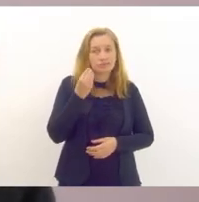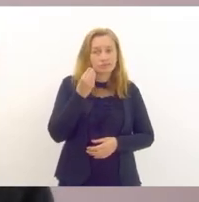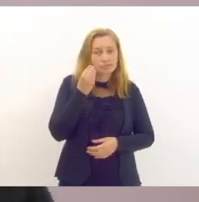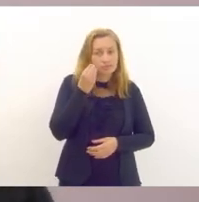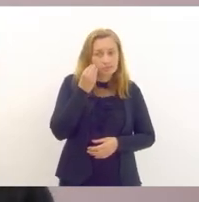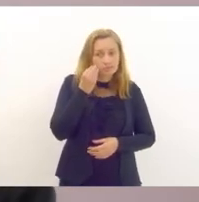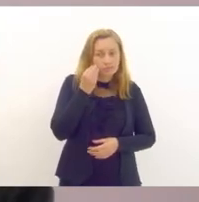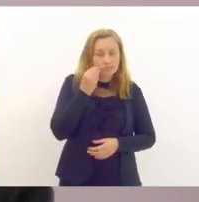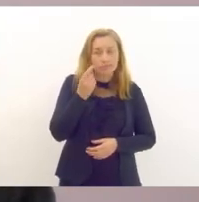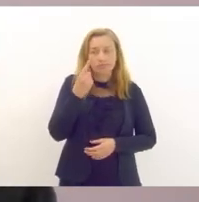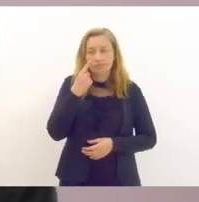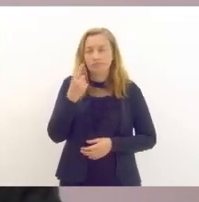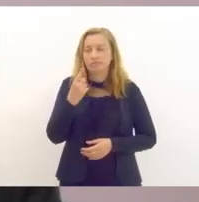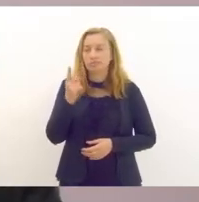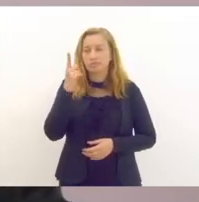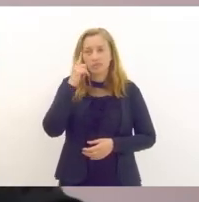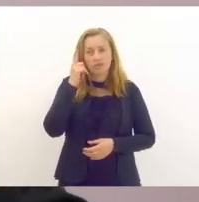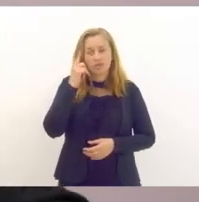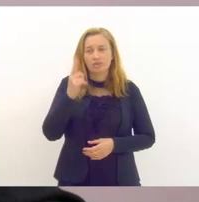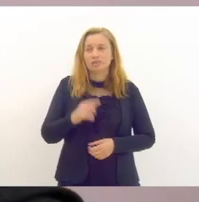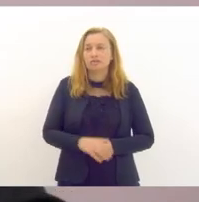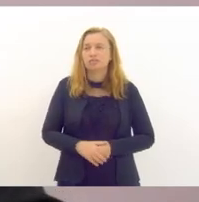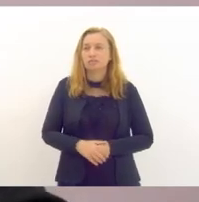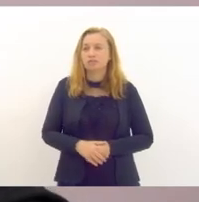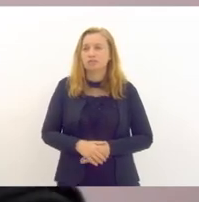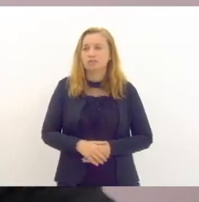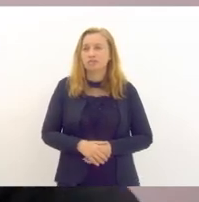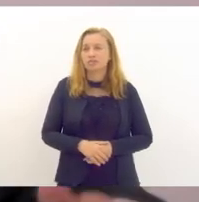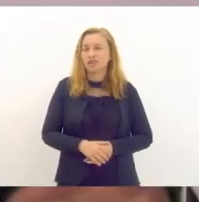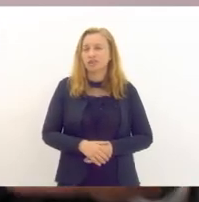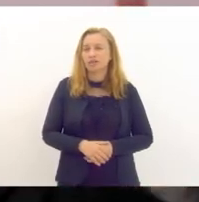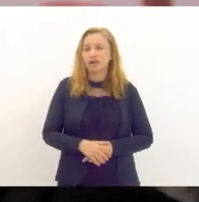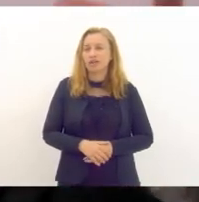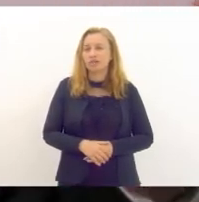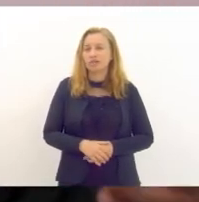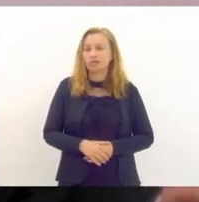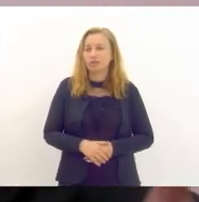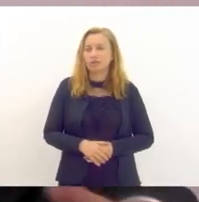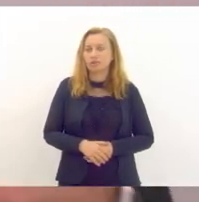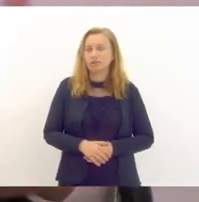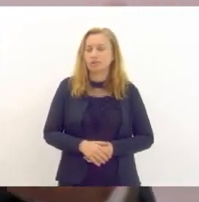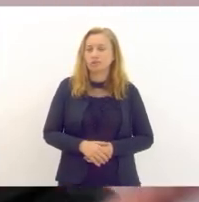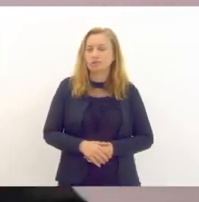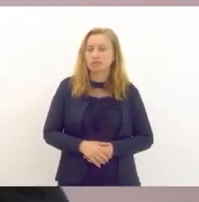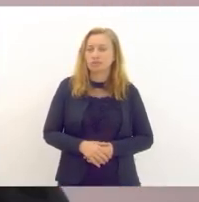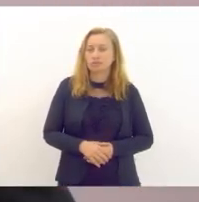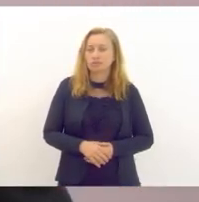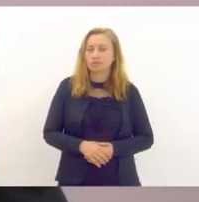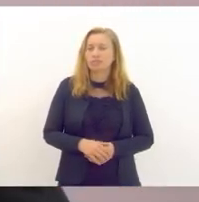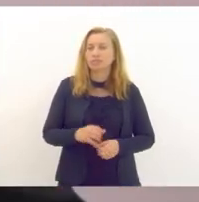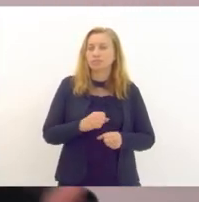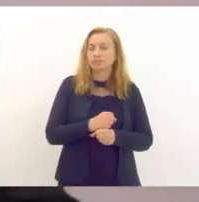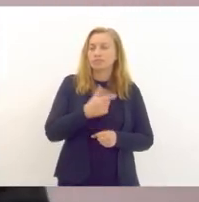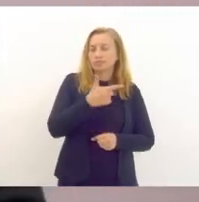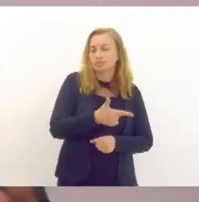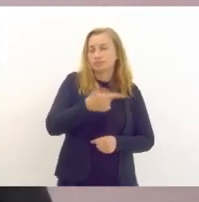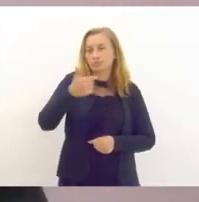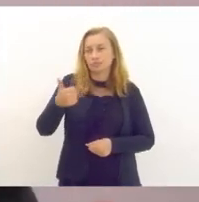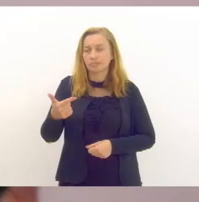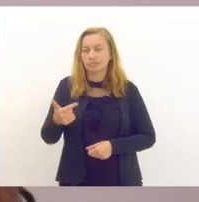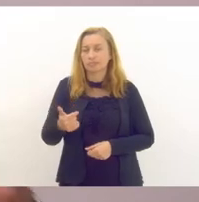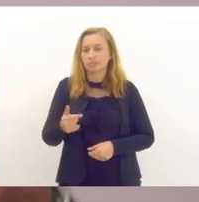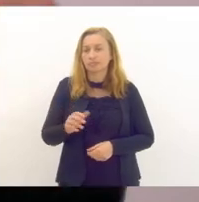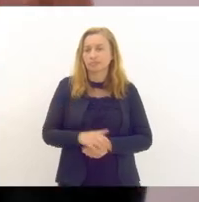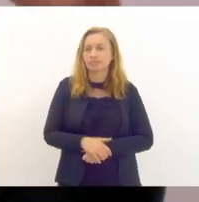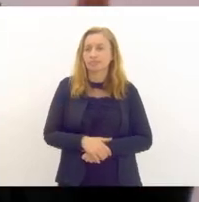mas é fato que se a gente não trouxer essa discussão pode não acontecer ainda em 2022 a